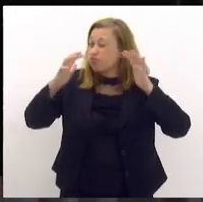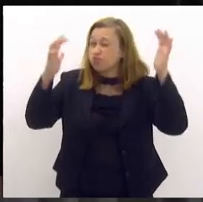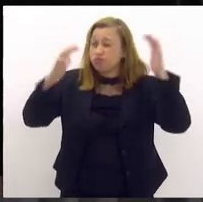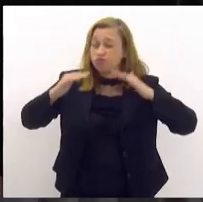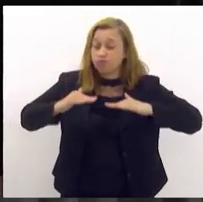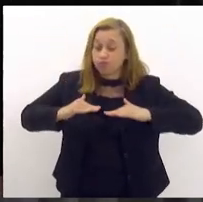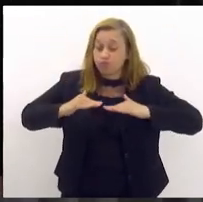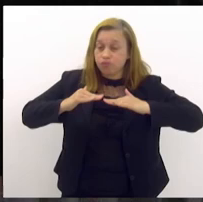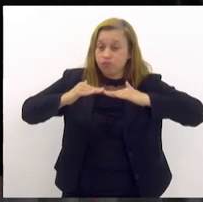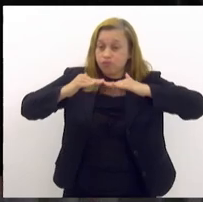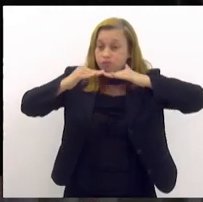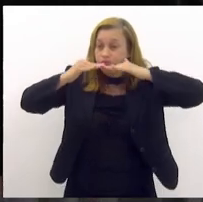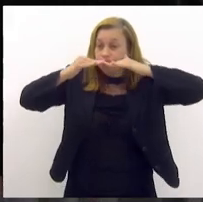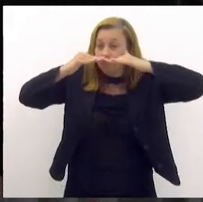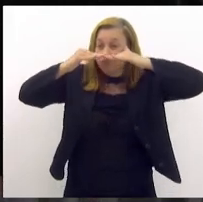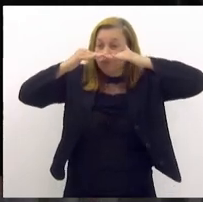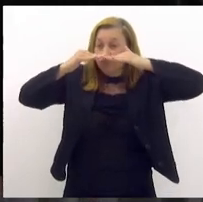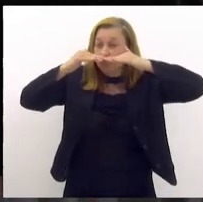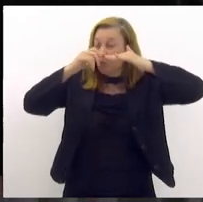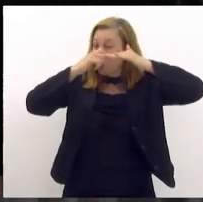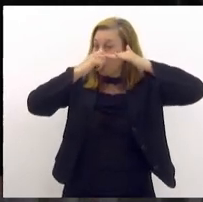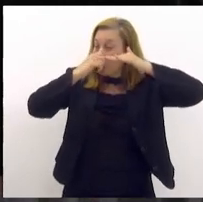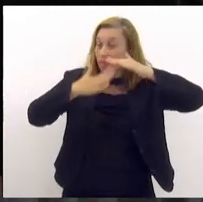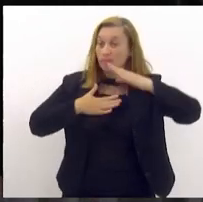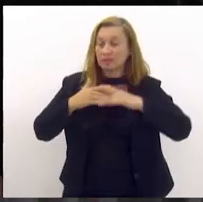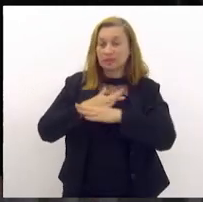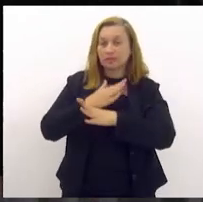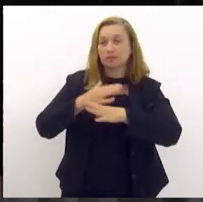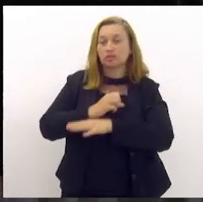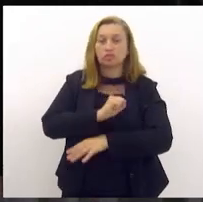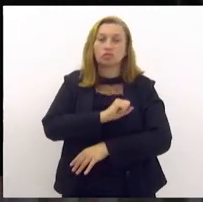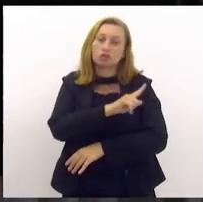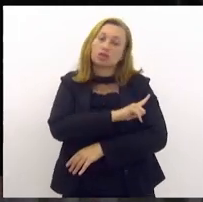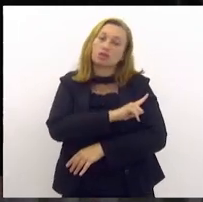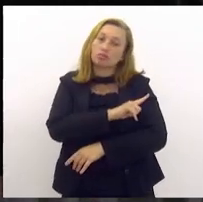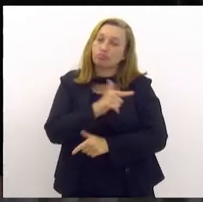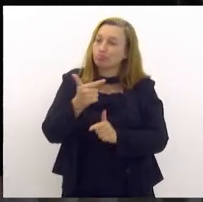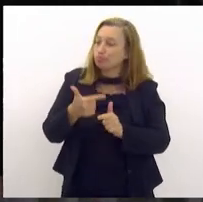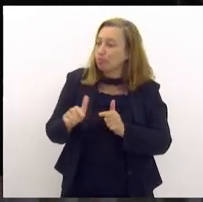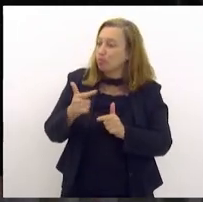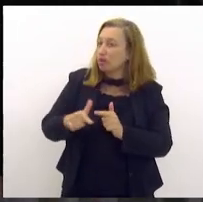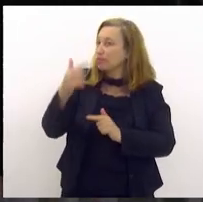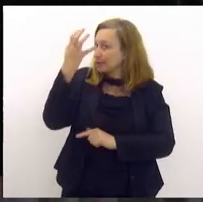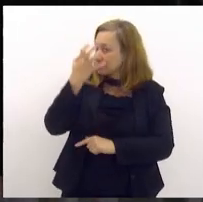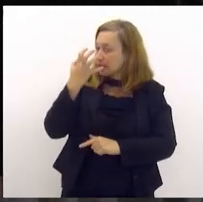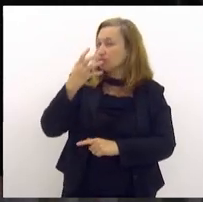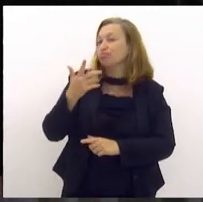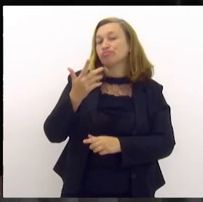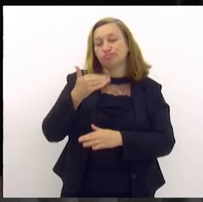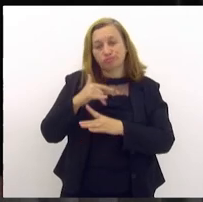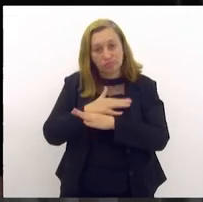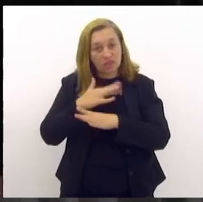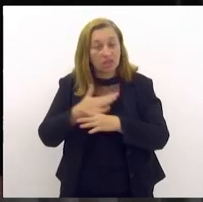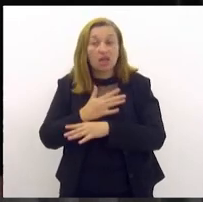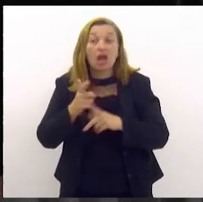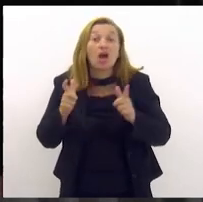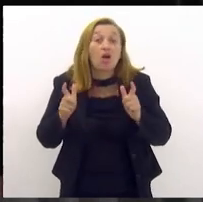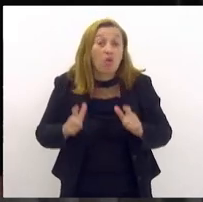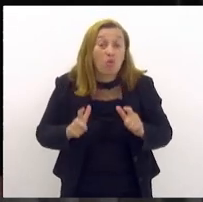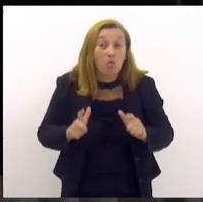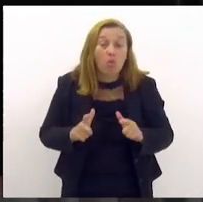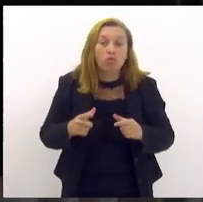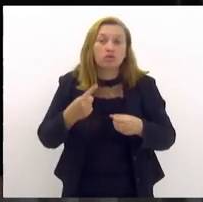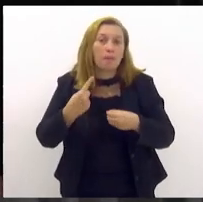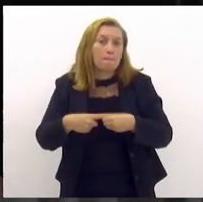acontecem na minha cidade de São Gonçalo. Um problema crônico da nossa cidade, onde